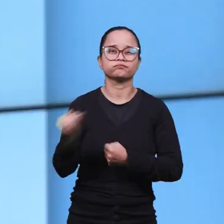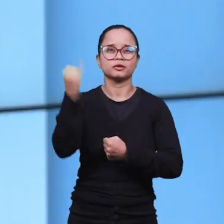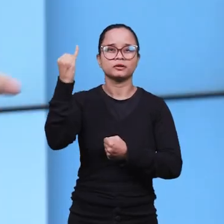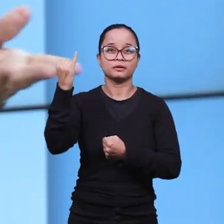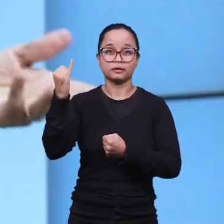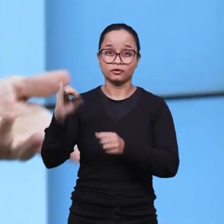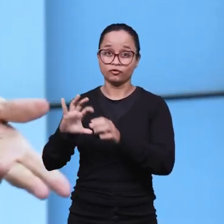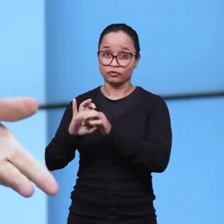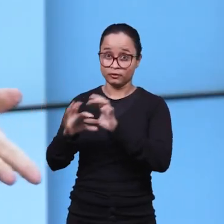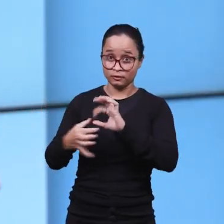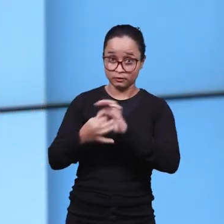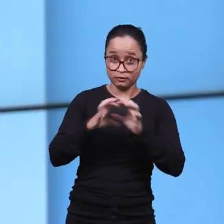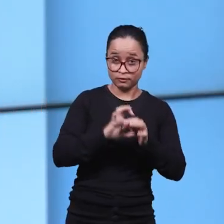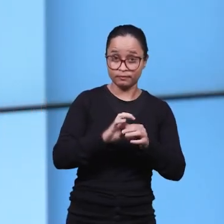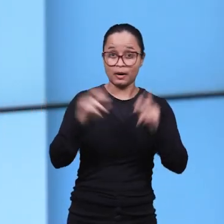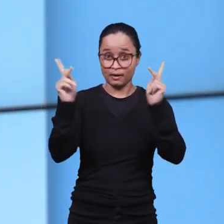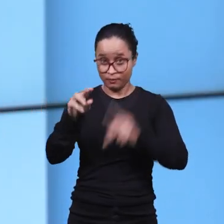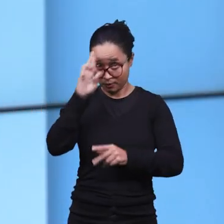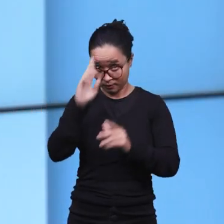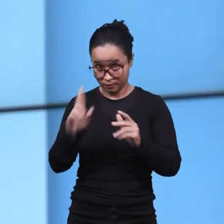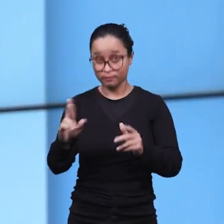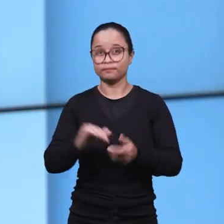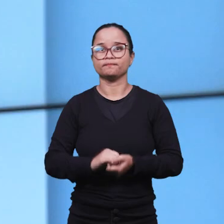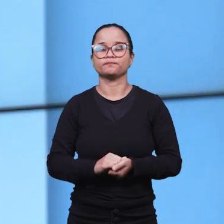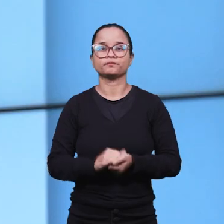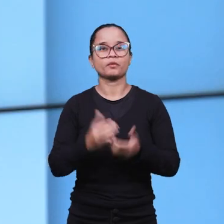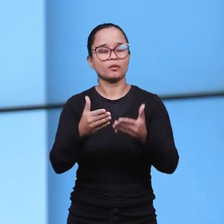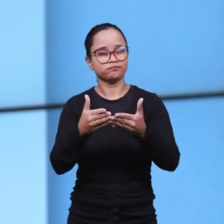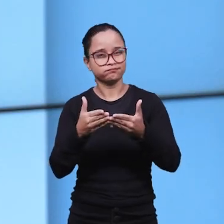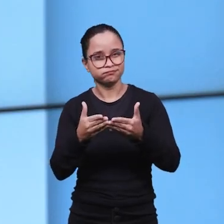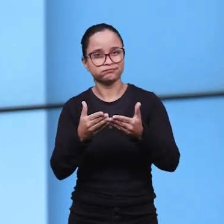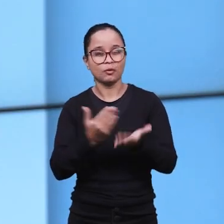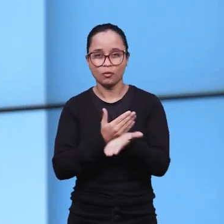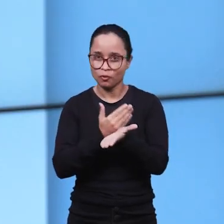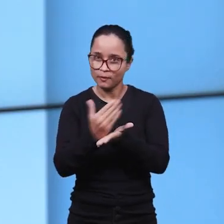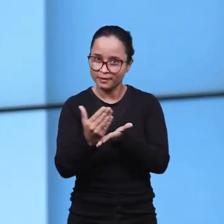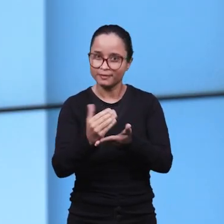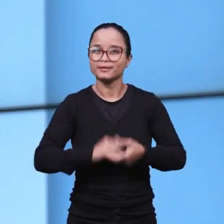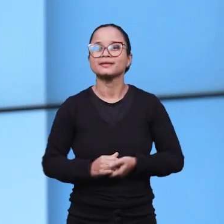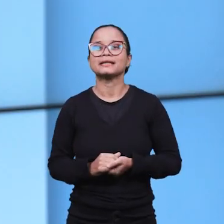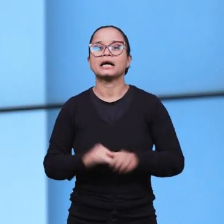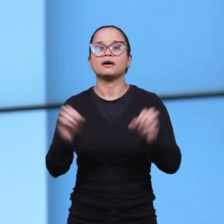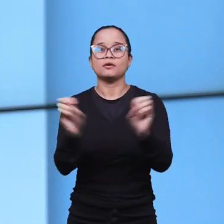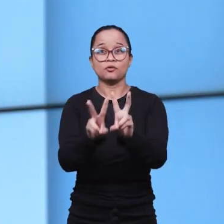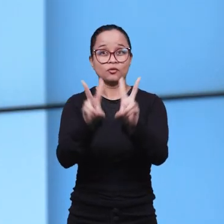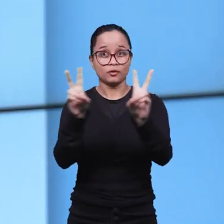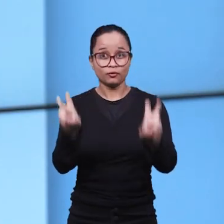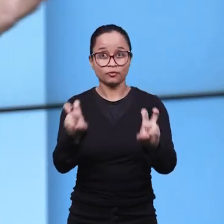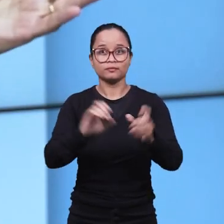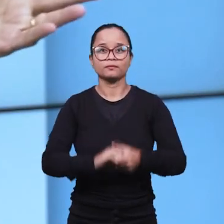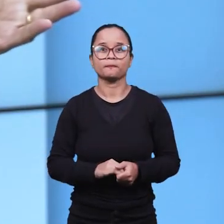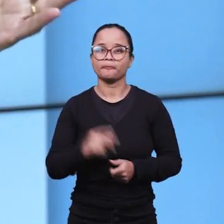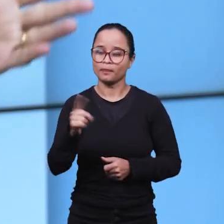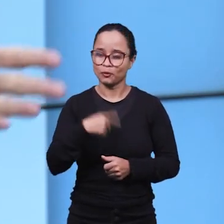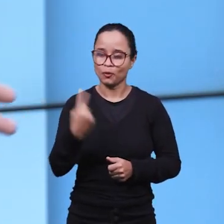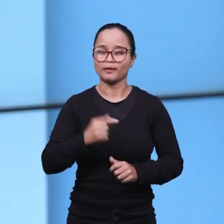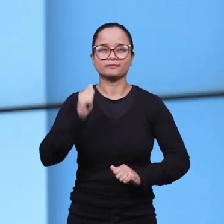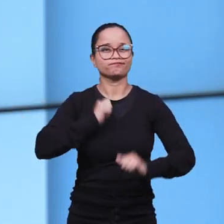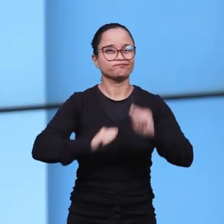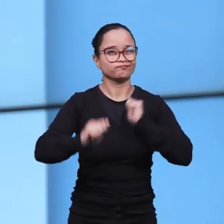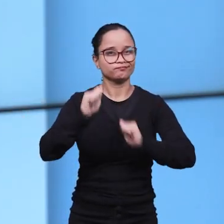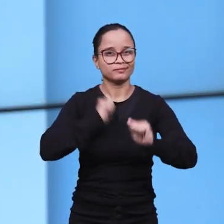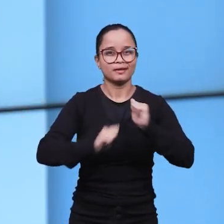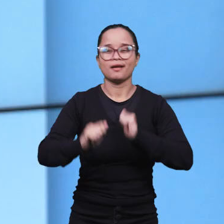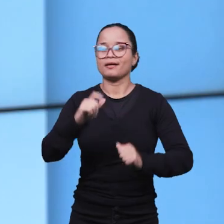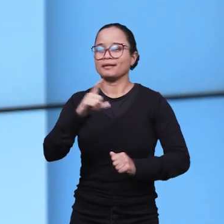contexto. Doutora Gilmara, a paz do Senhor. Por favor, inicie este assunto, o qual estamos ansiosos